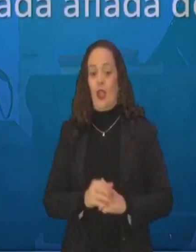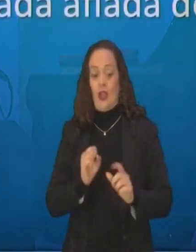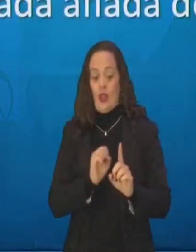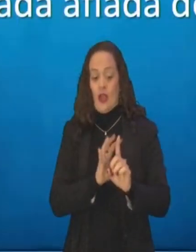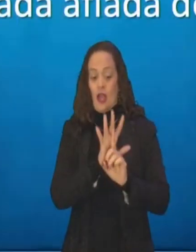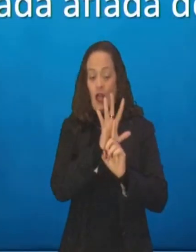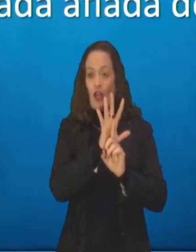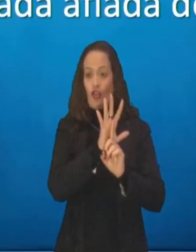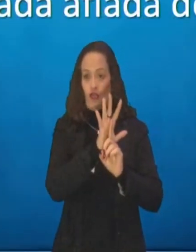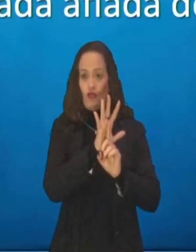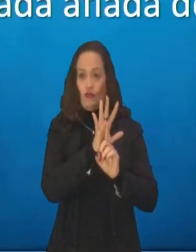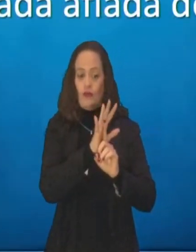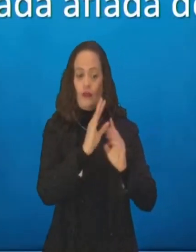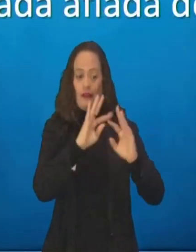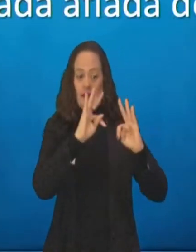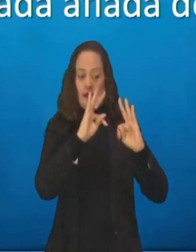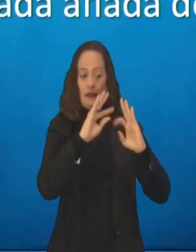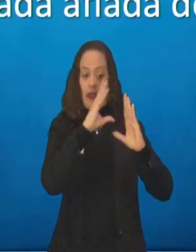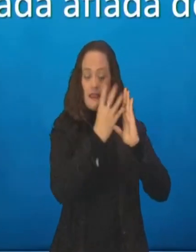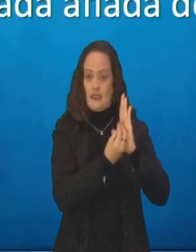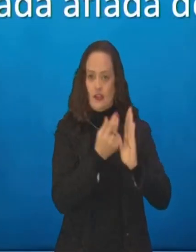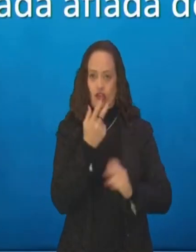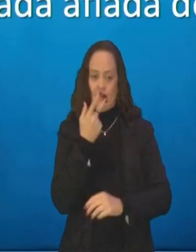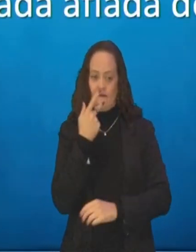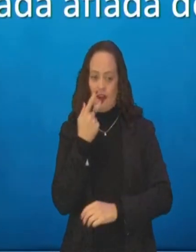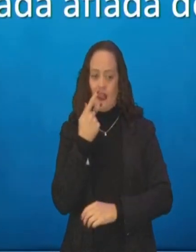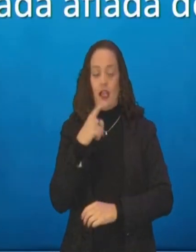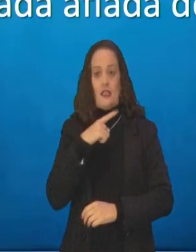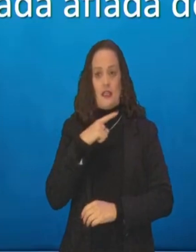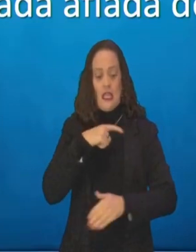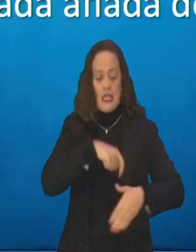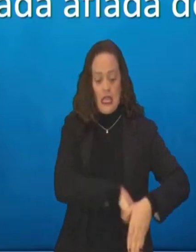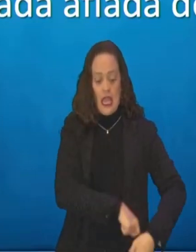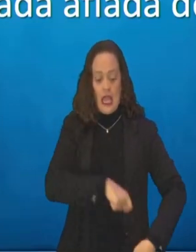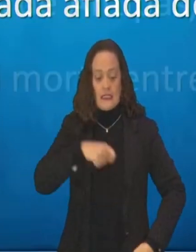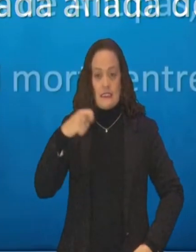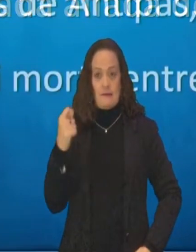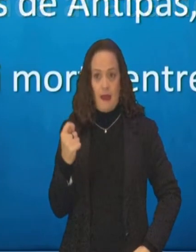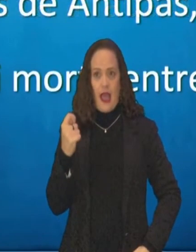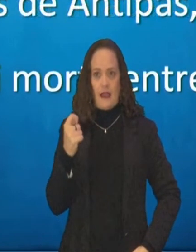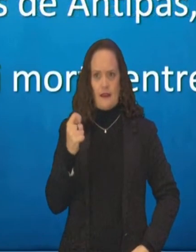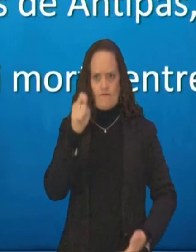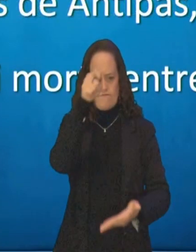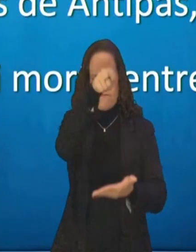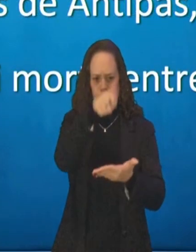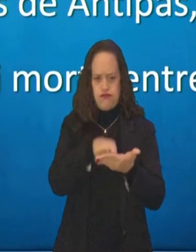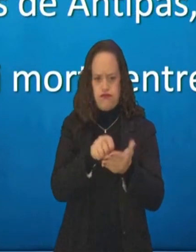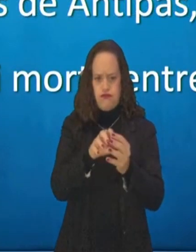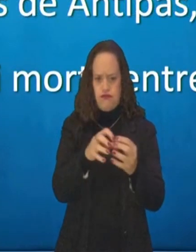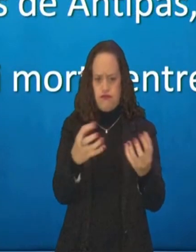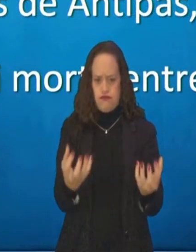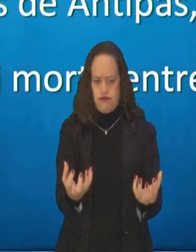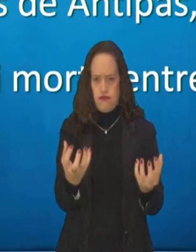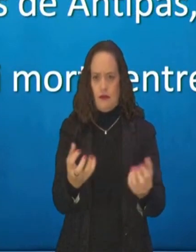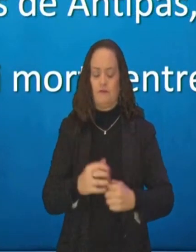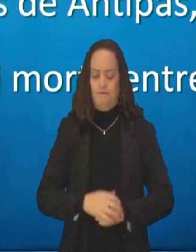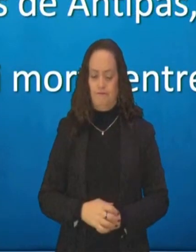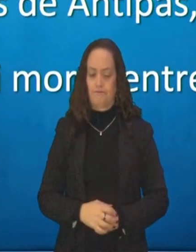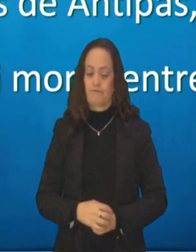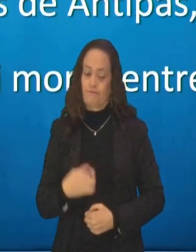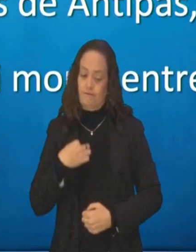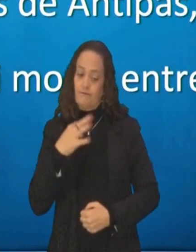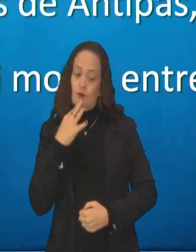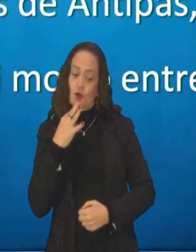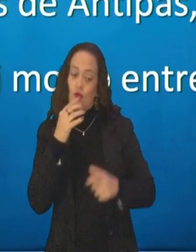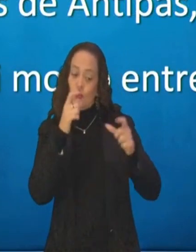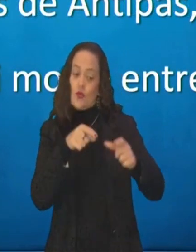Pérgamo escreve: estas coisas diz aquele que tem a espada afiada de 2 gumes. Conheço o lugar em que habitas, onde está